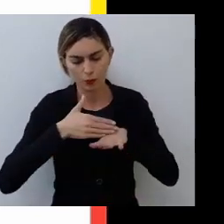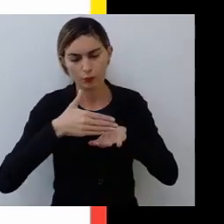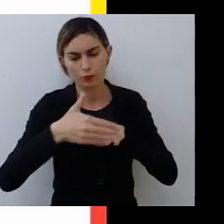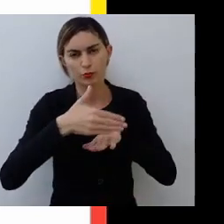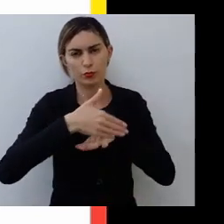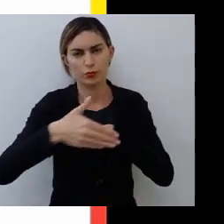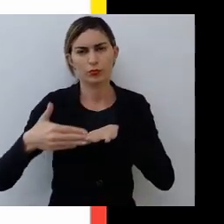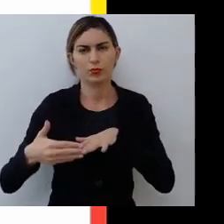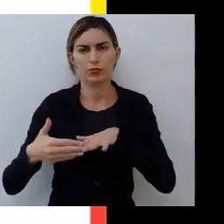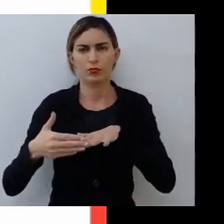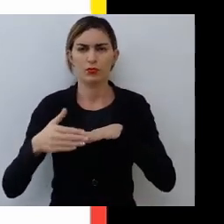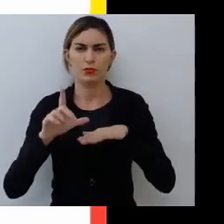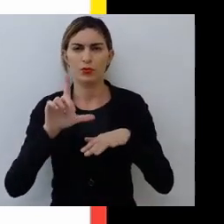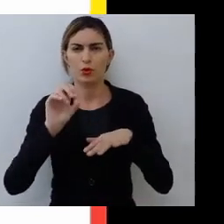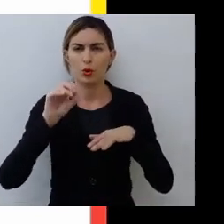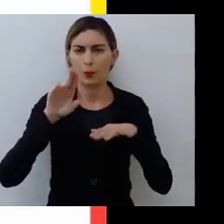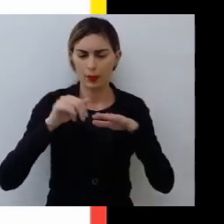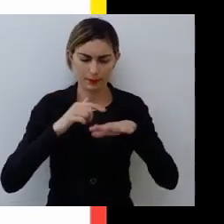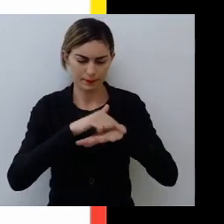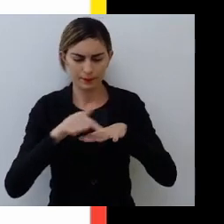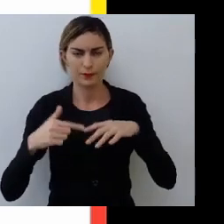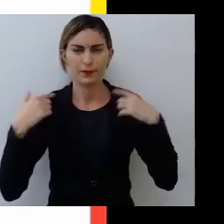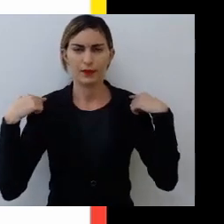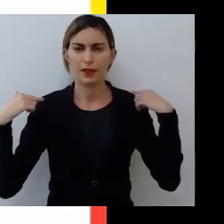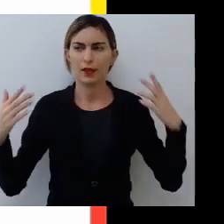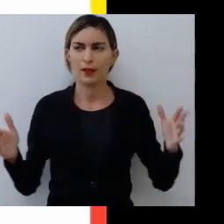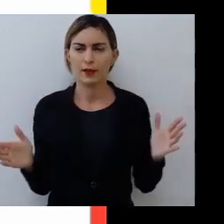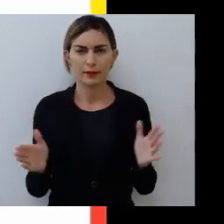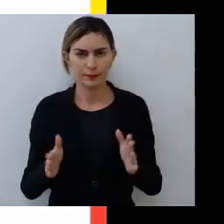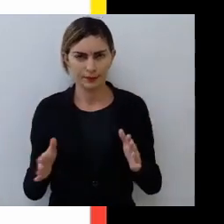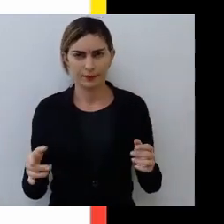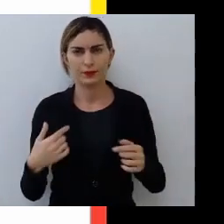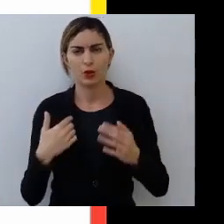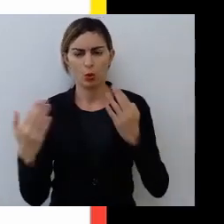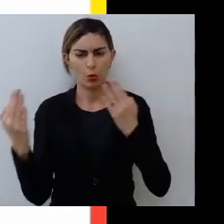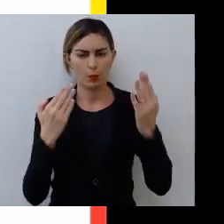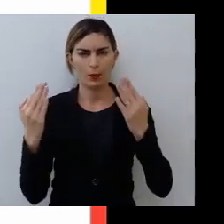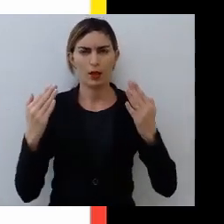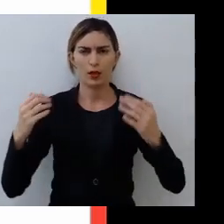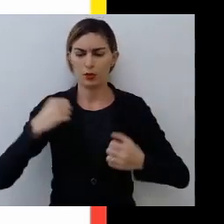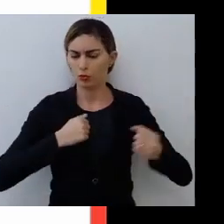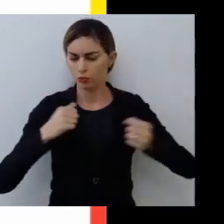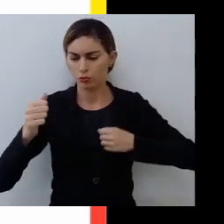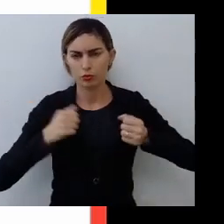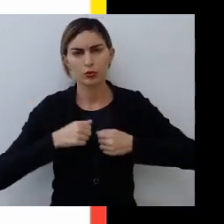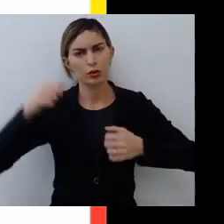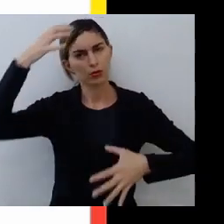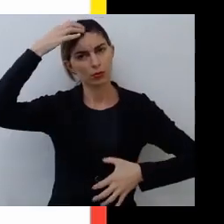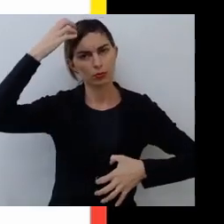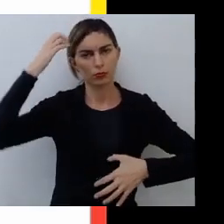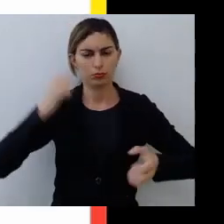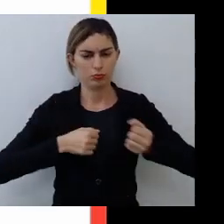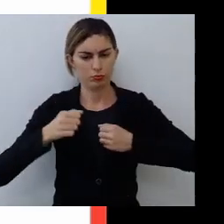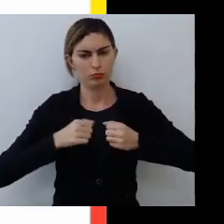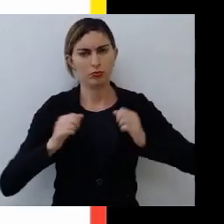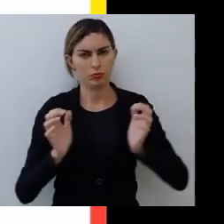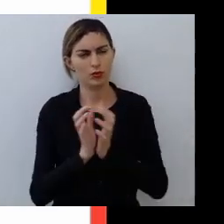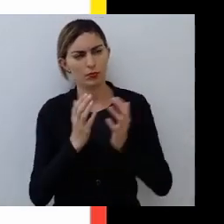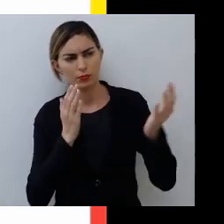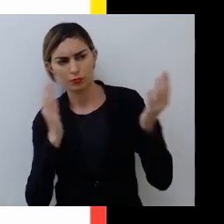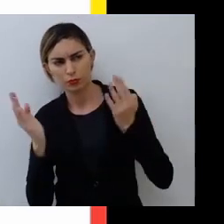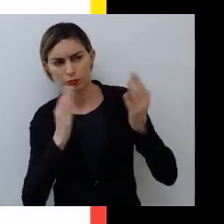uma região lombar reduzida quando a comparamos com a dos gorilas e chimpanzés, ou seja, dos